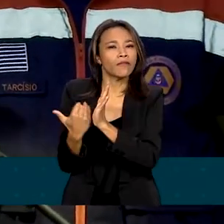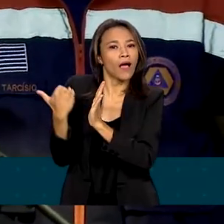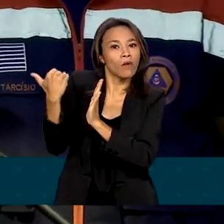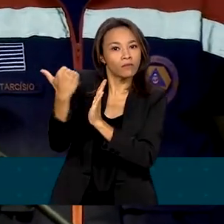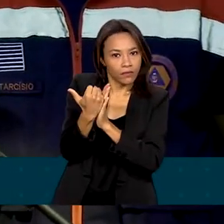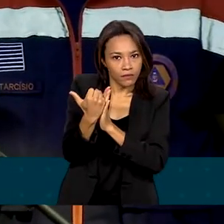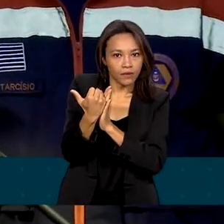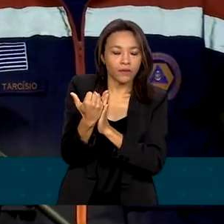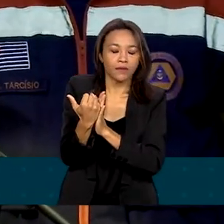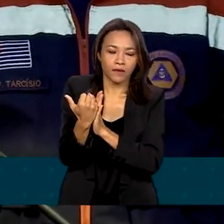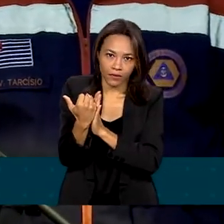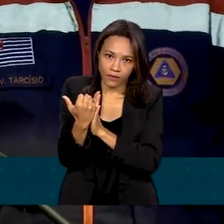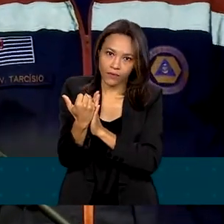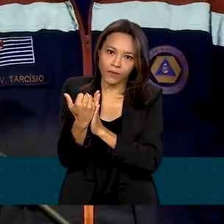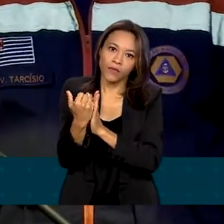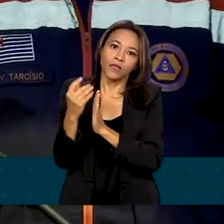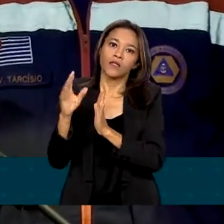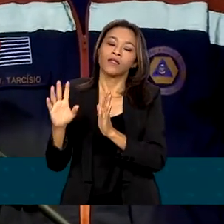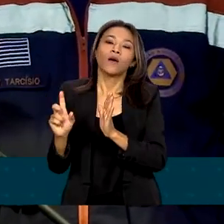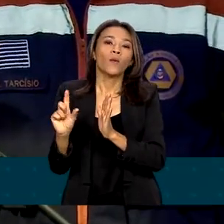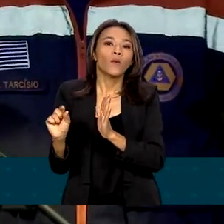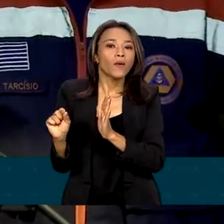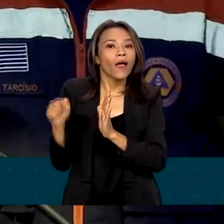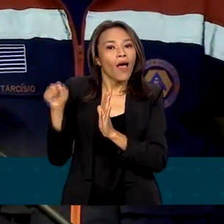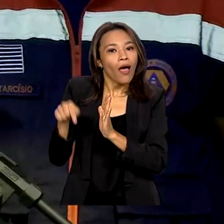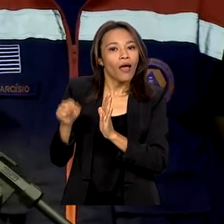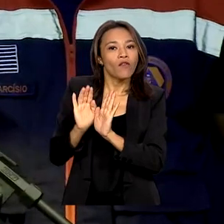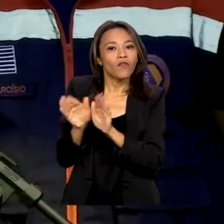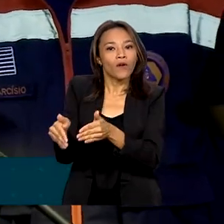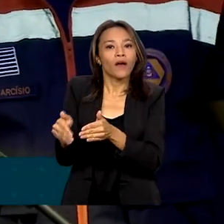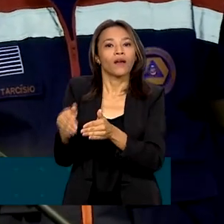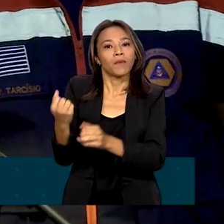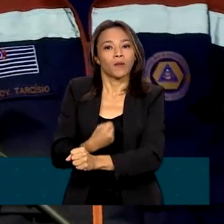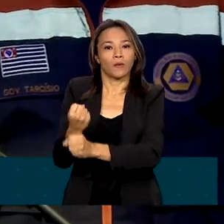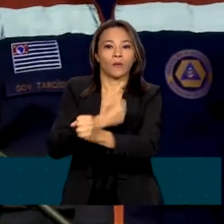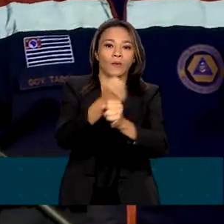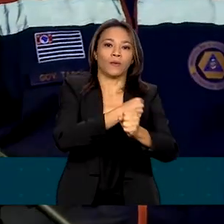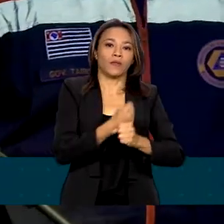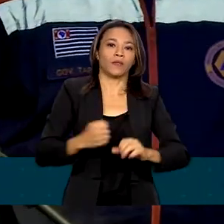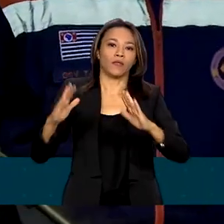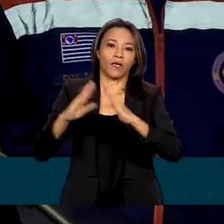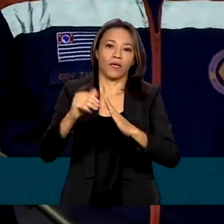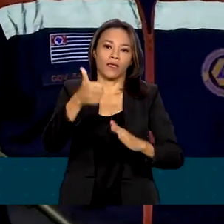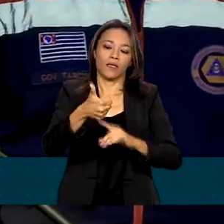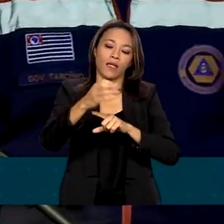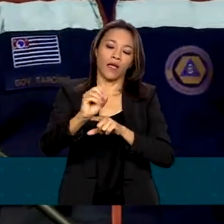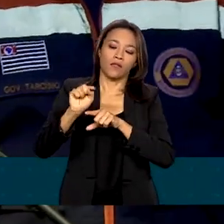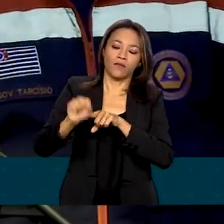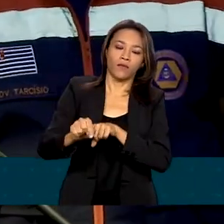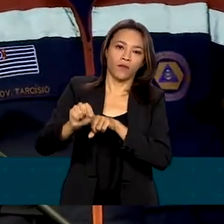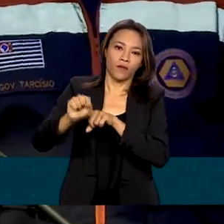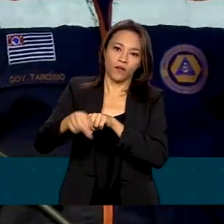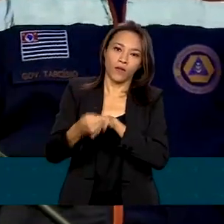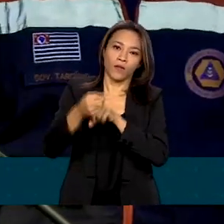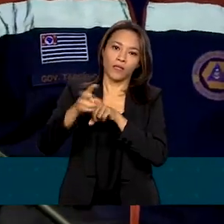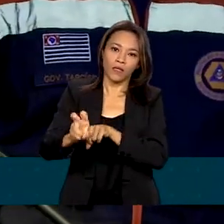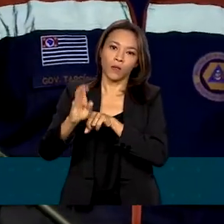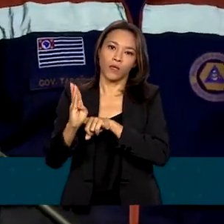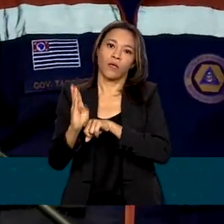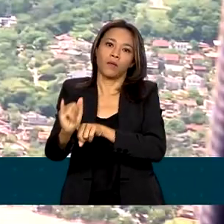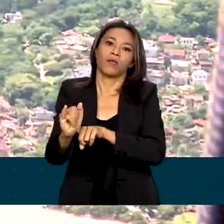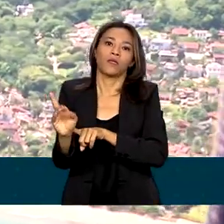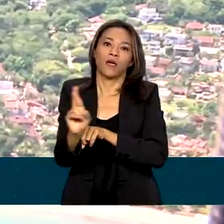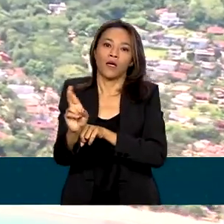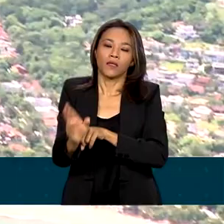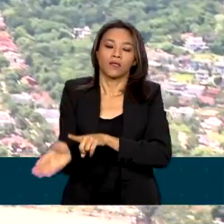no chamado extrateto foi exatamente para moradias são 10,5 bilhões de